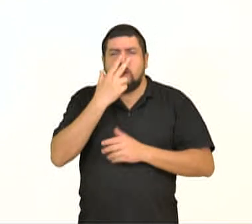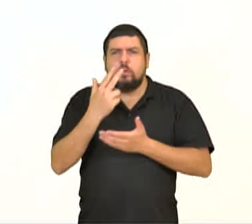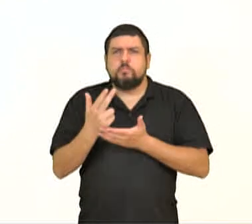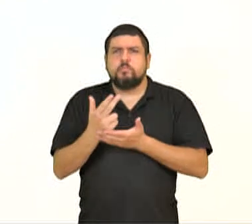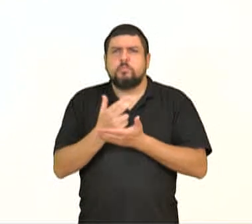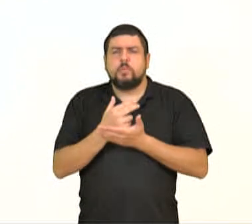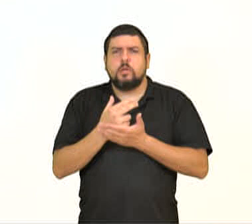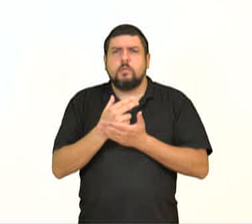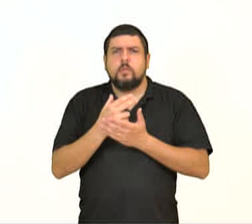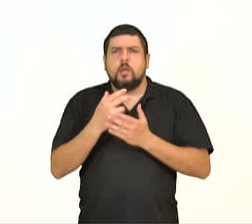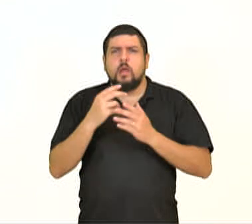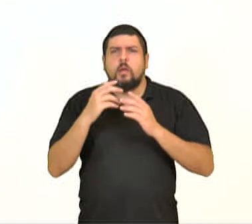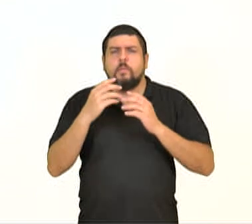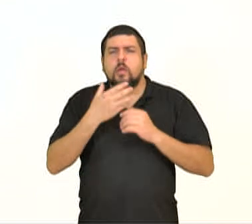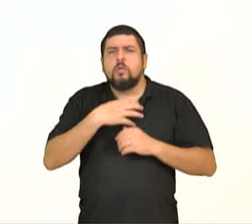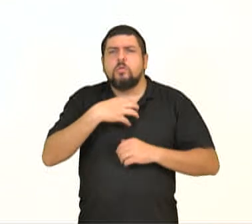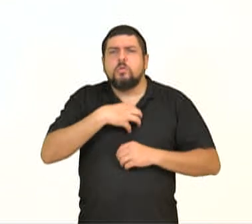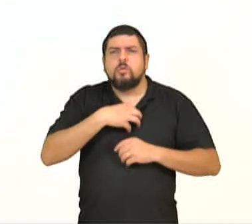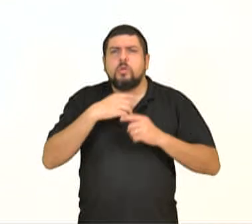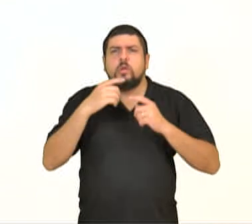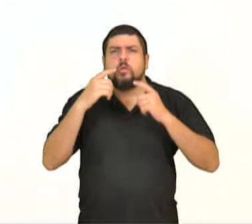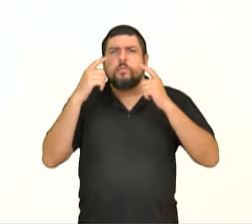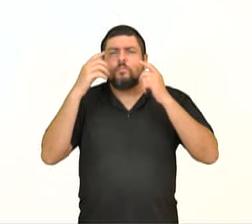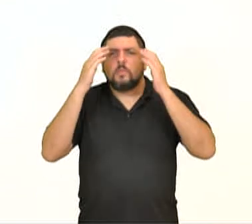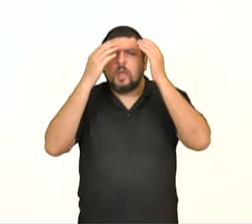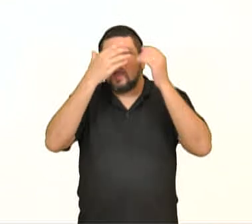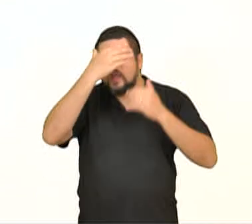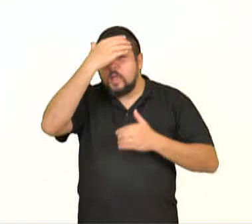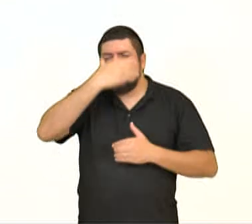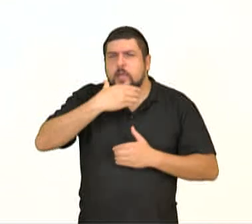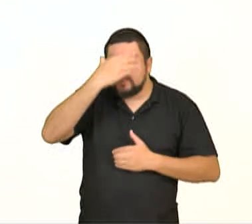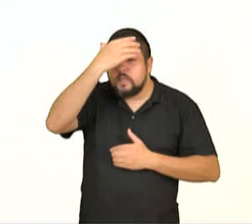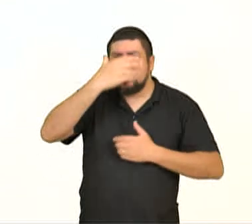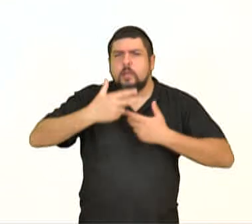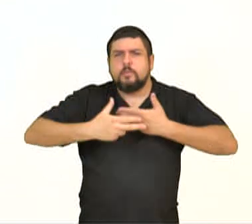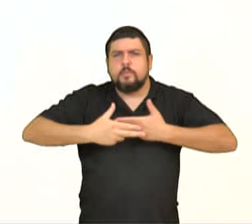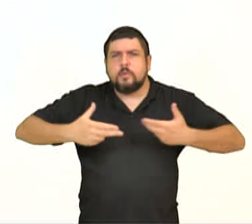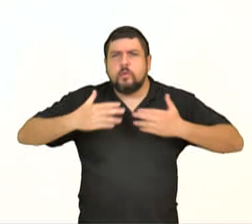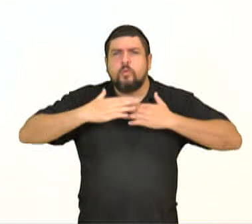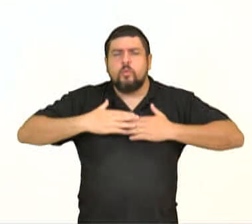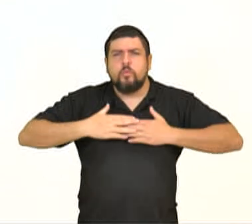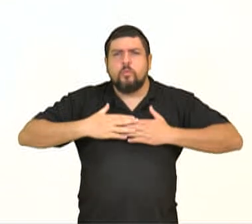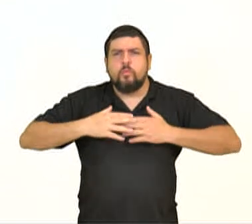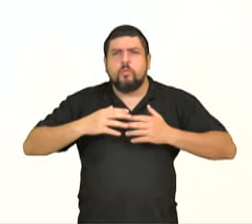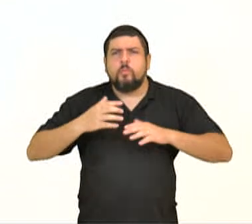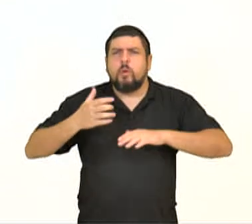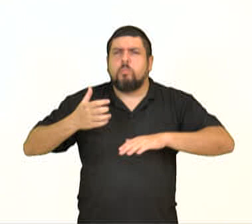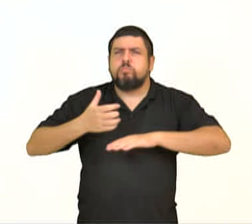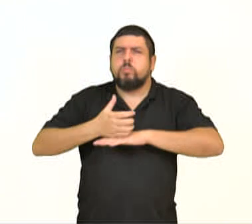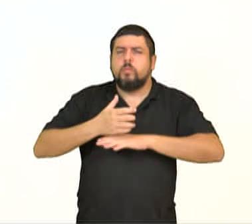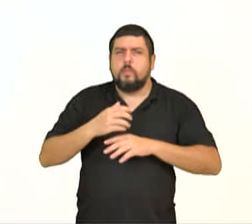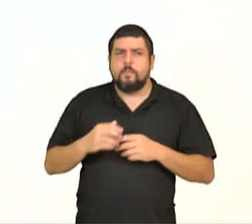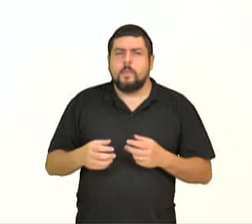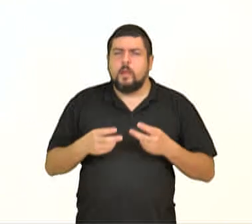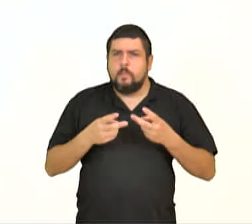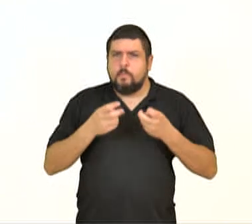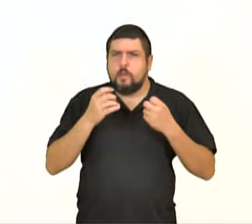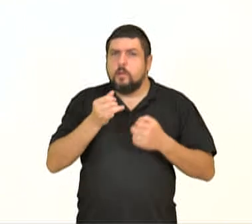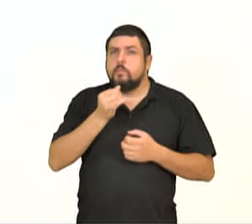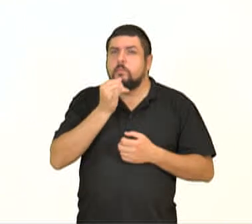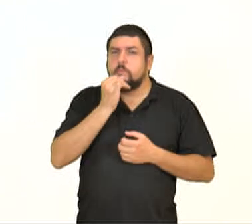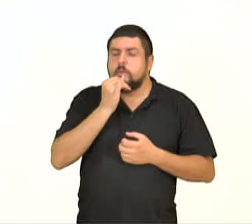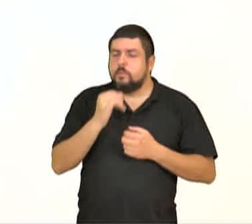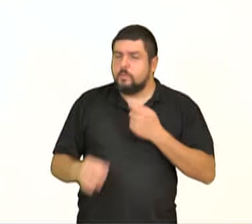caricatura. Observem aqui os elementos visuais dessa charge. Temos a presença de 4